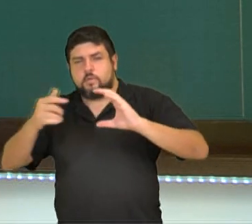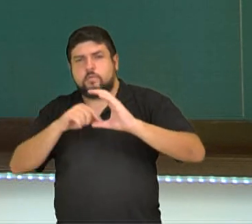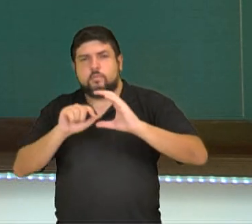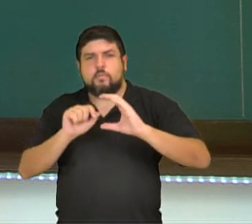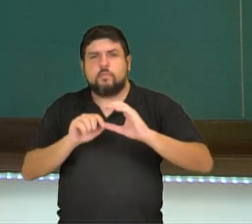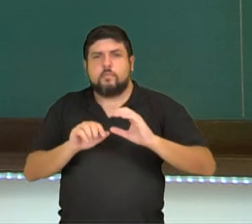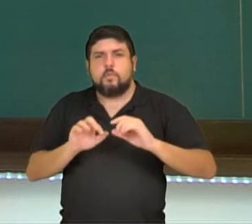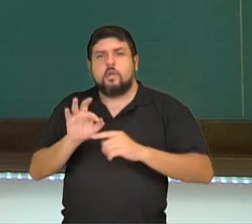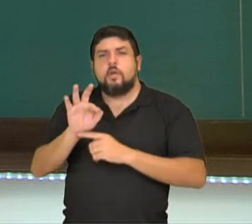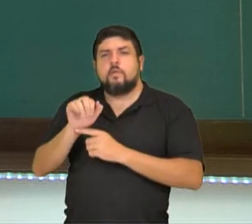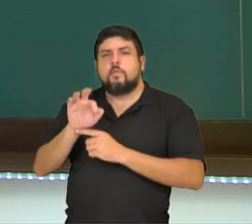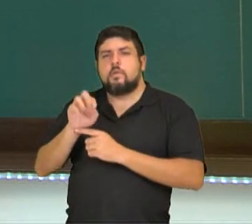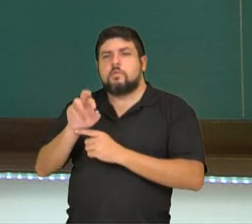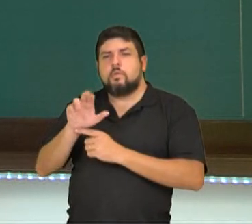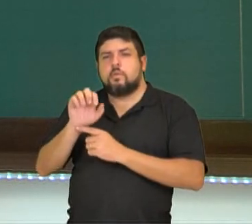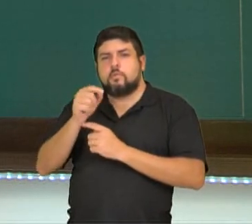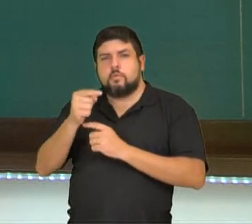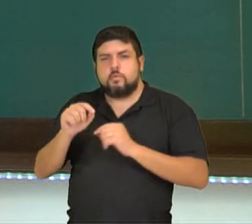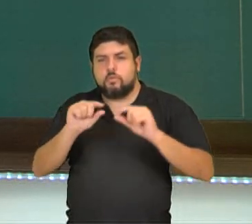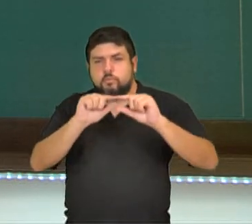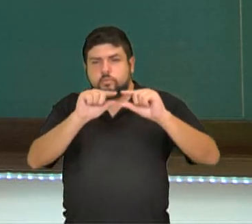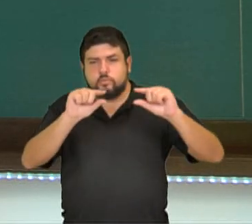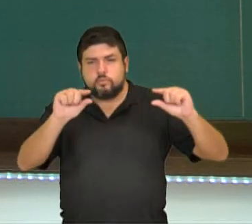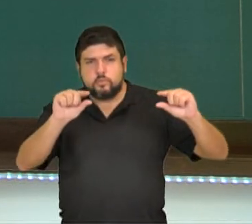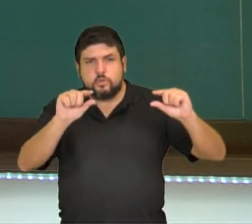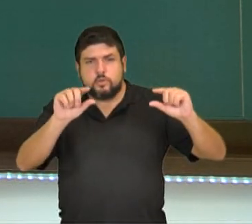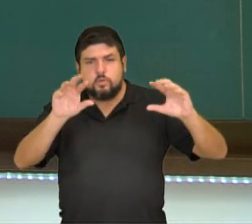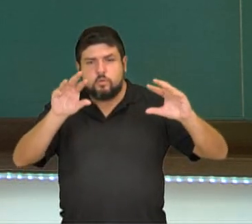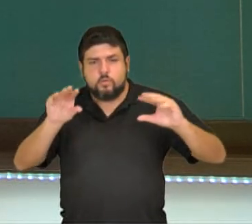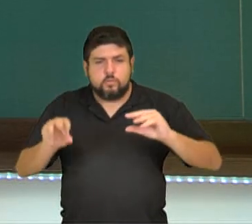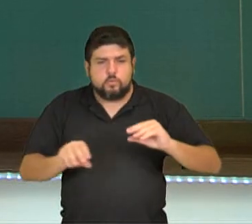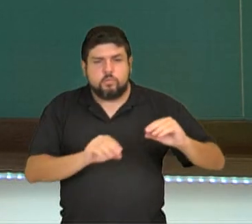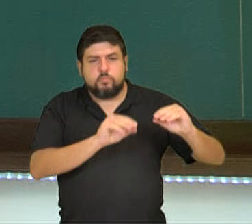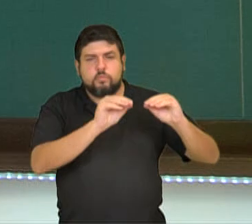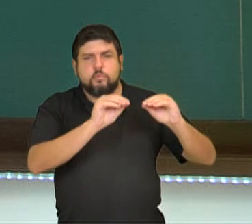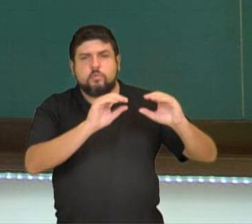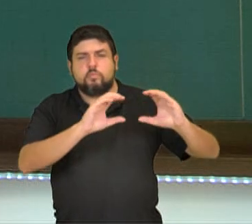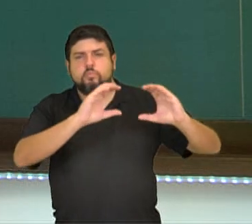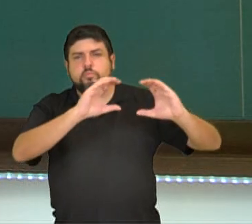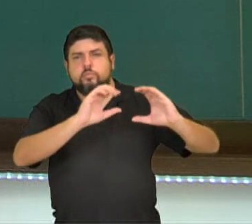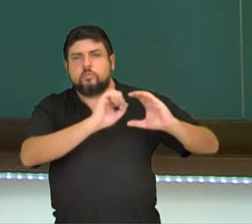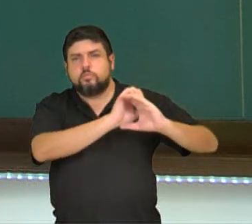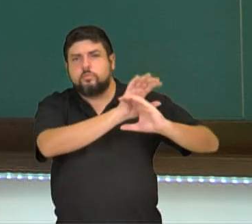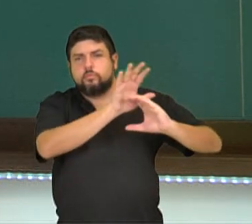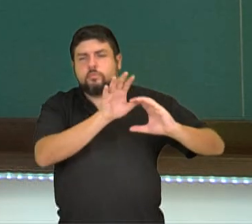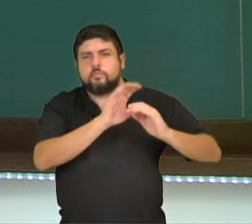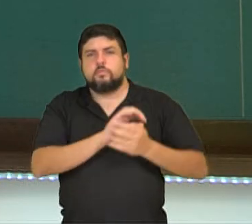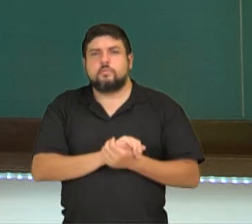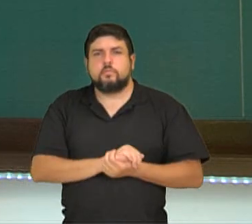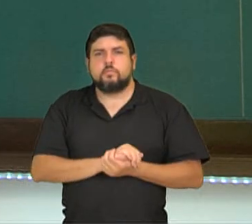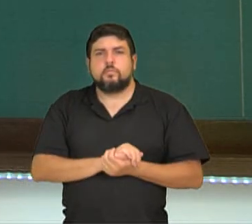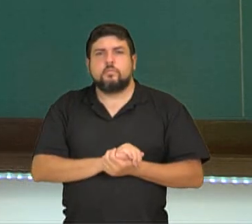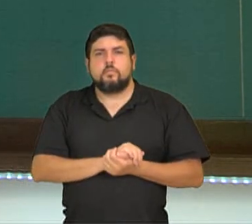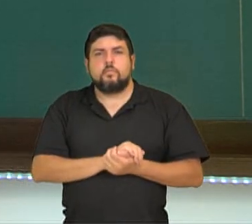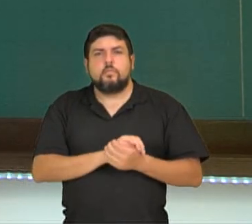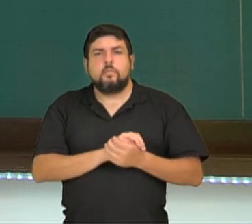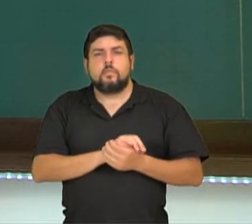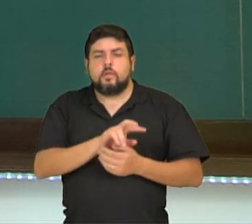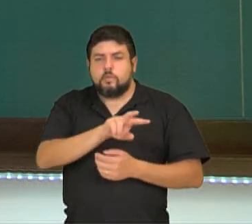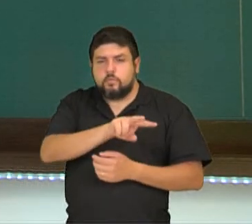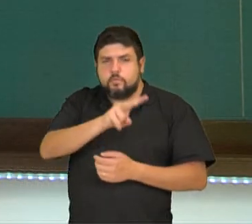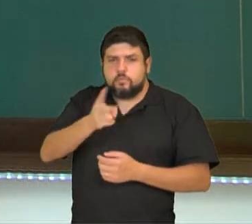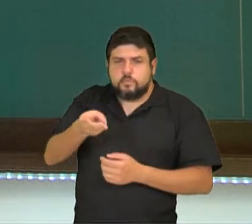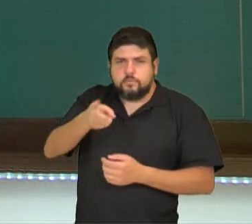A fatoração pega uma expressão e transforma em um produto. Uma é o inverso da